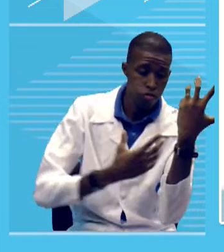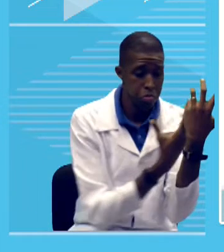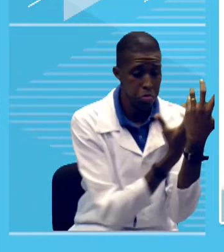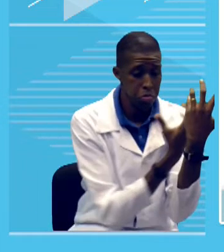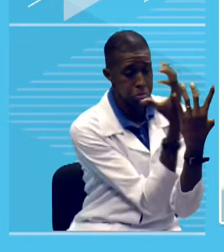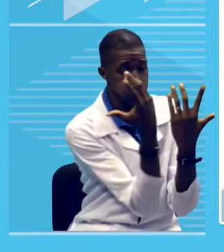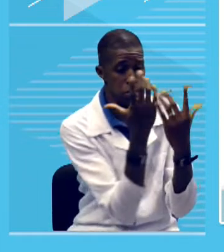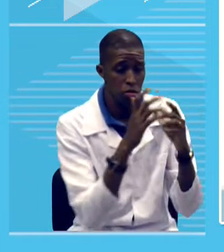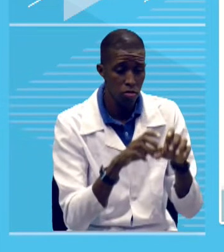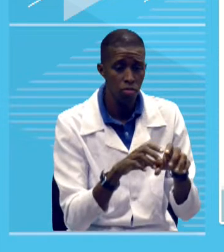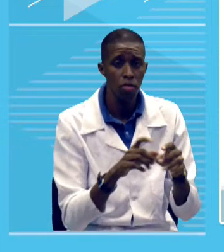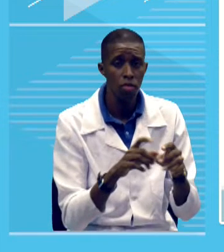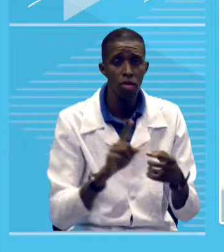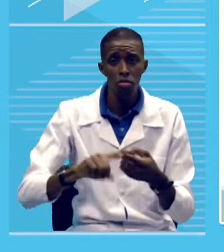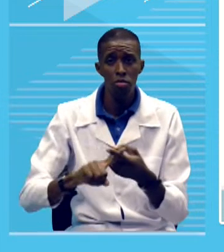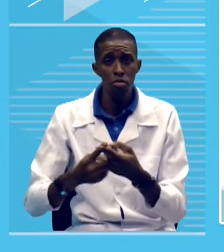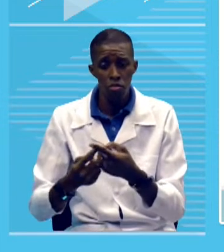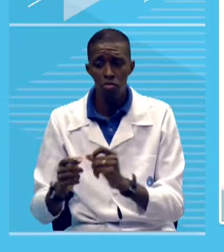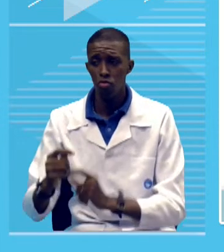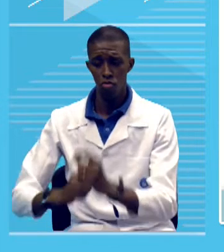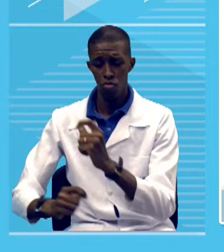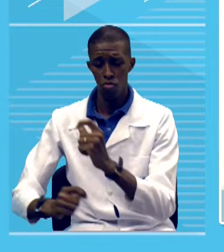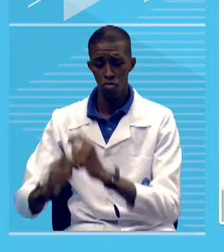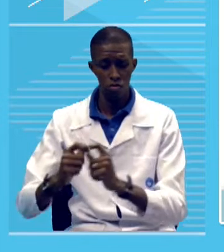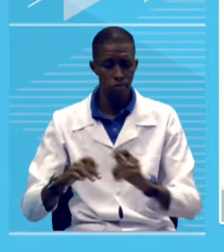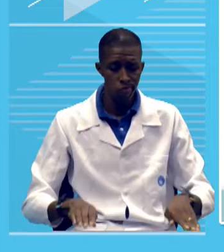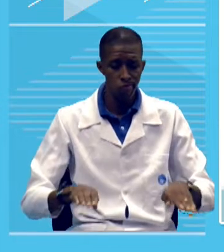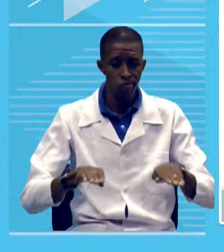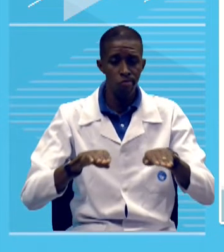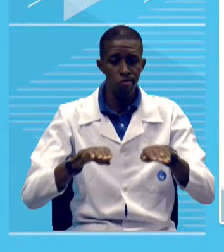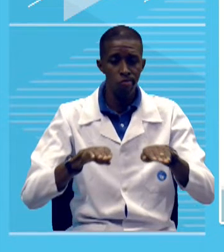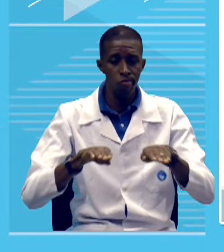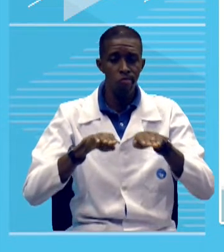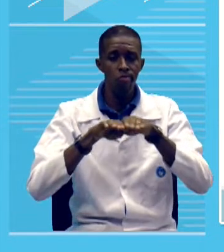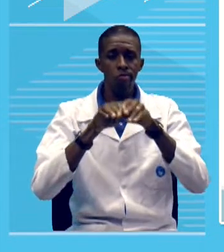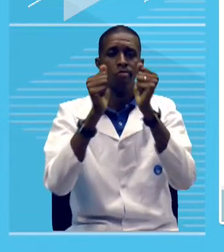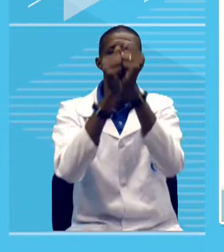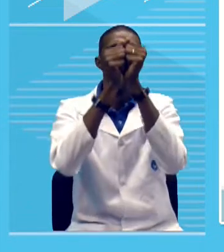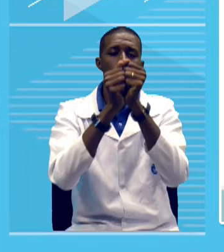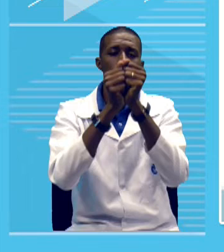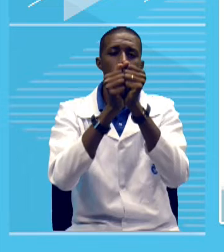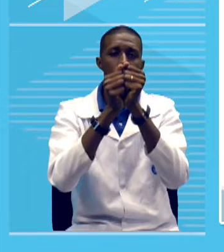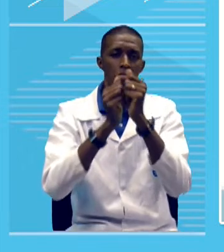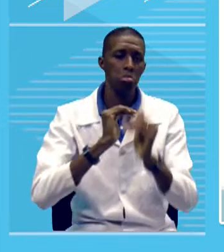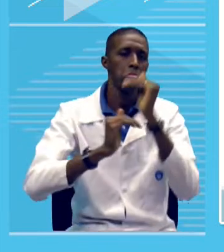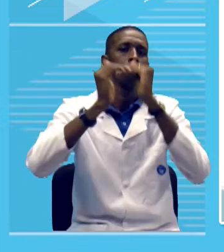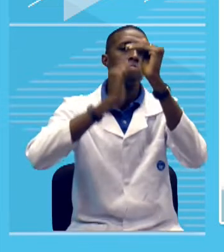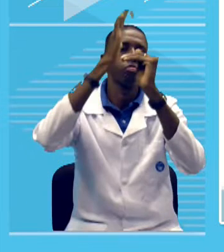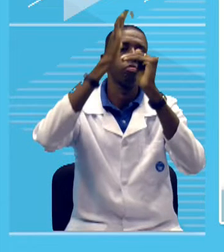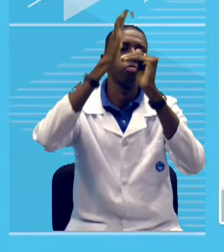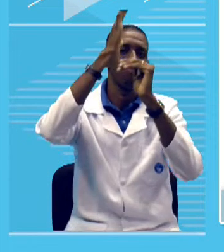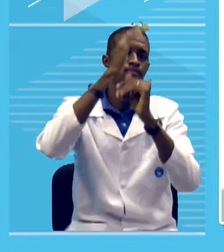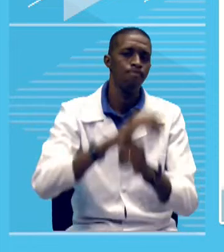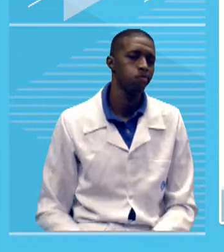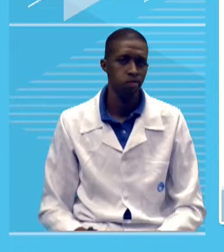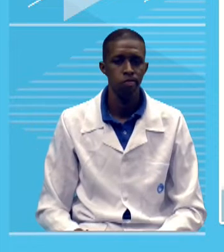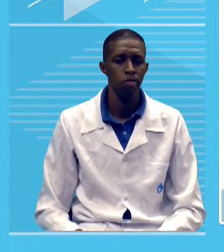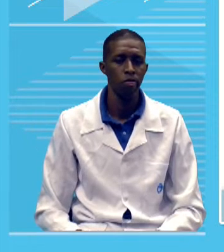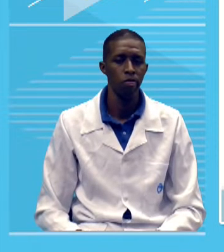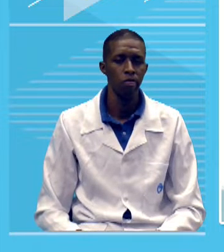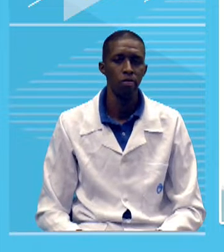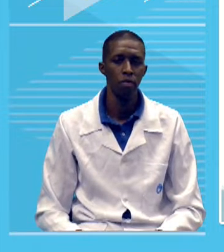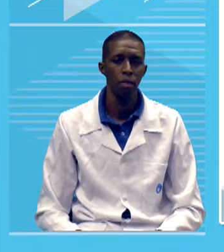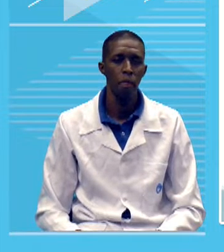isso tem que estar dentro do orçamento popular ah e hoje muitos projetos ligados ao meio ambiente dentro do cenário